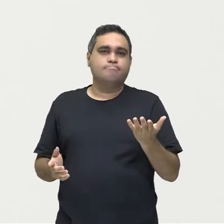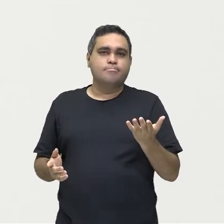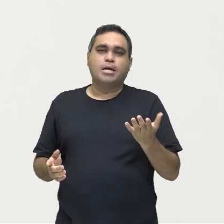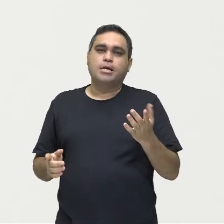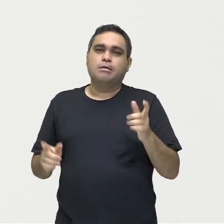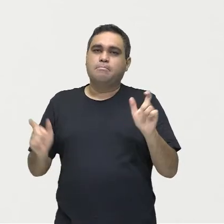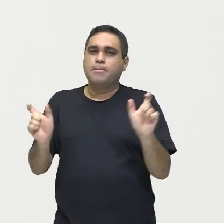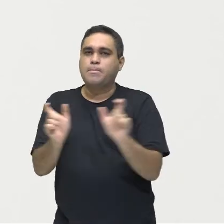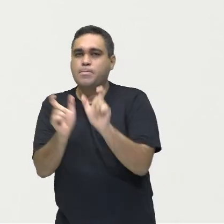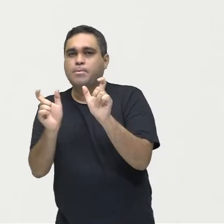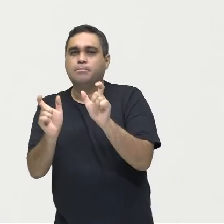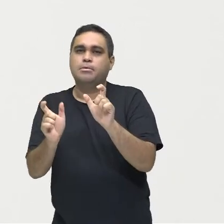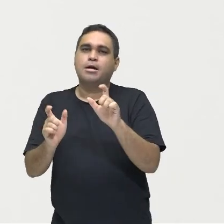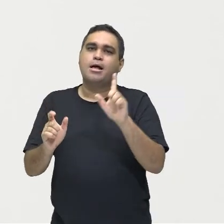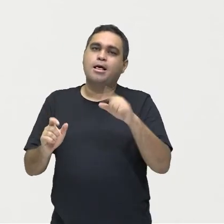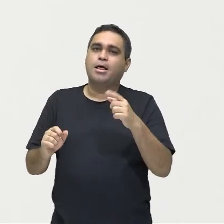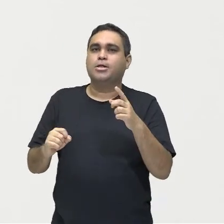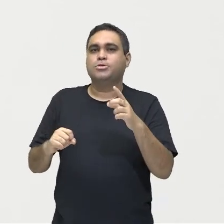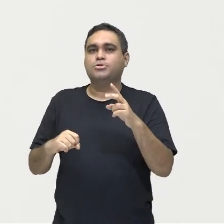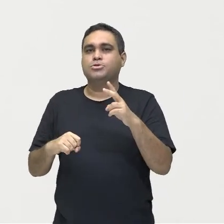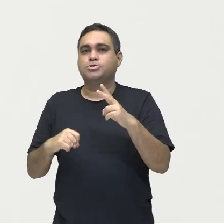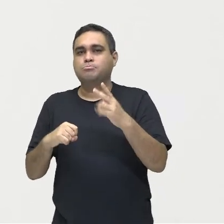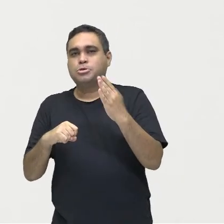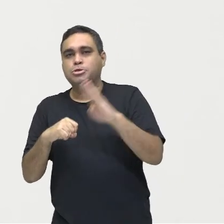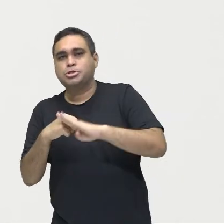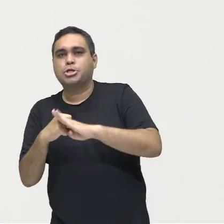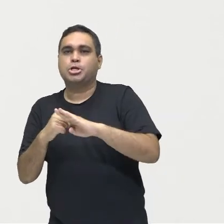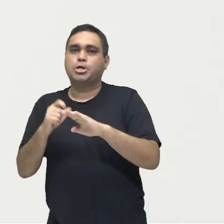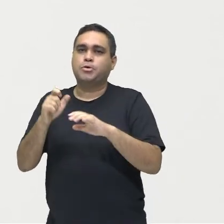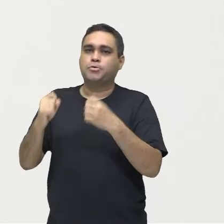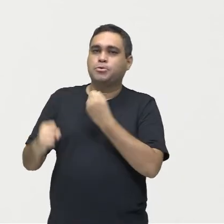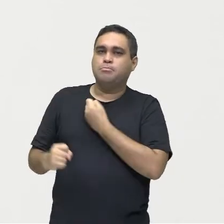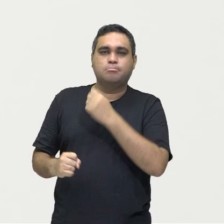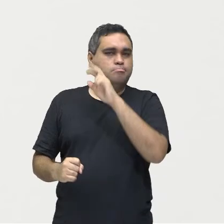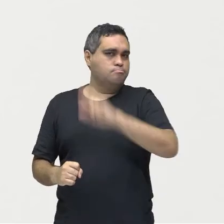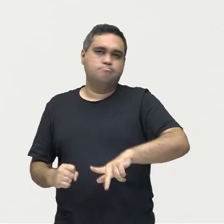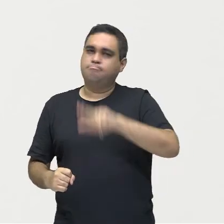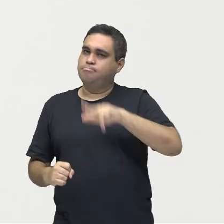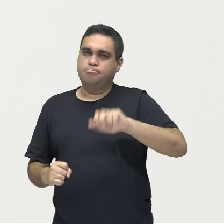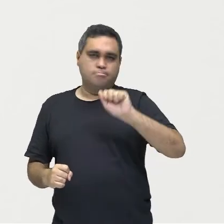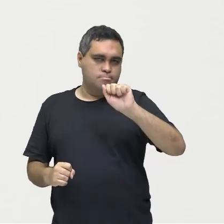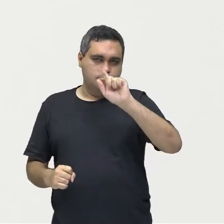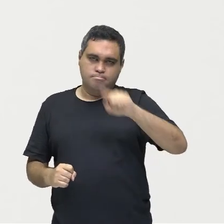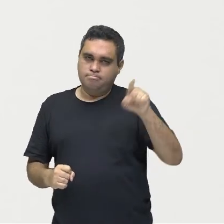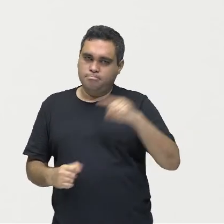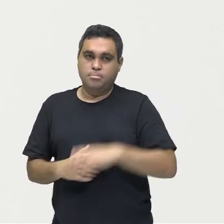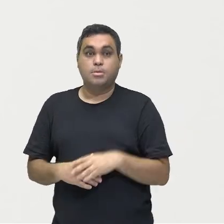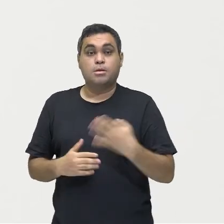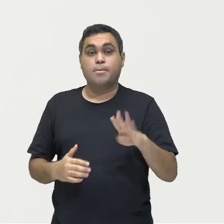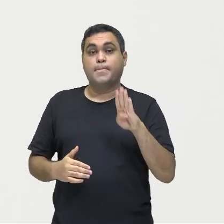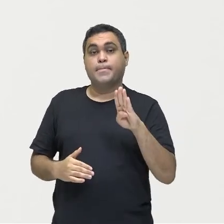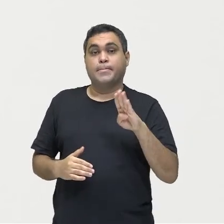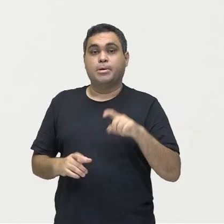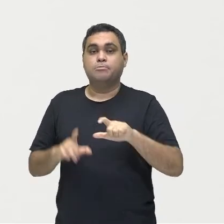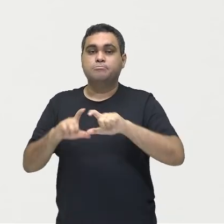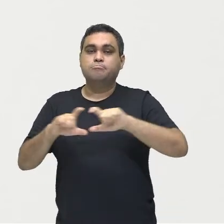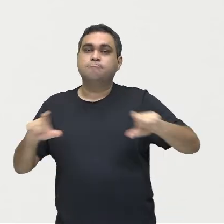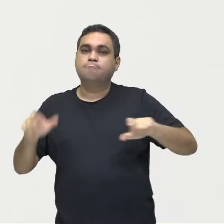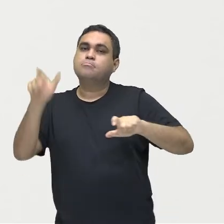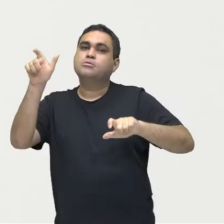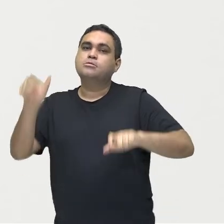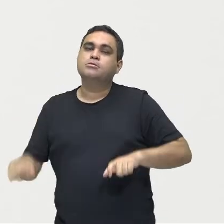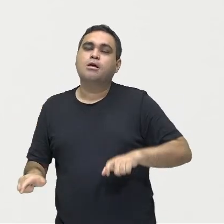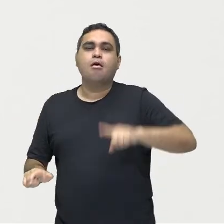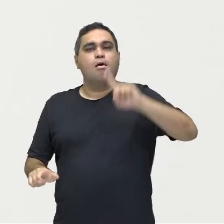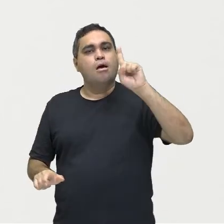constituído pelo substantivo, pronome, numeral, etc. Então, não é esta a letra A. Na letra B eu tenho: a oração sem